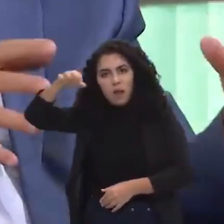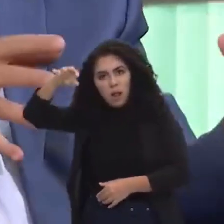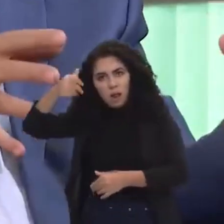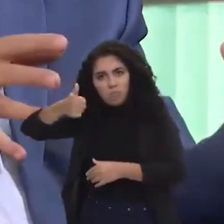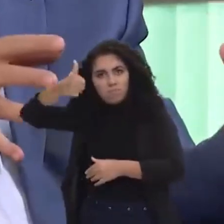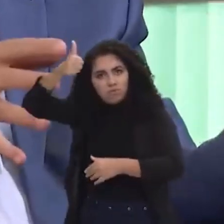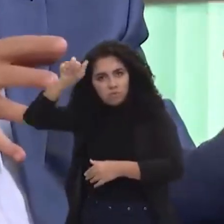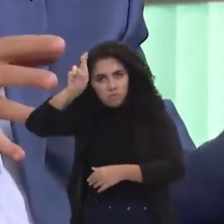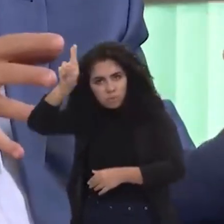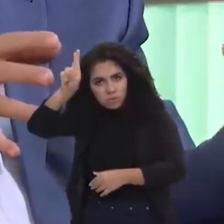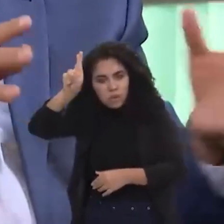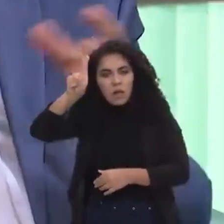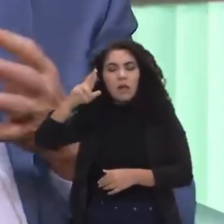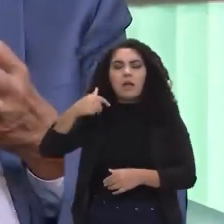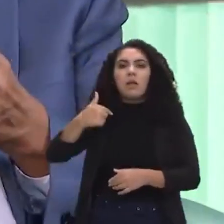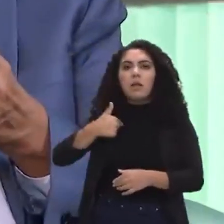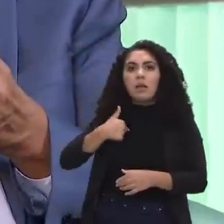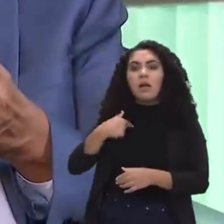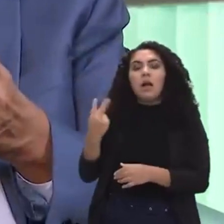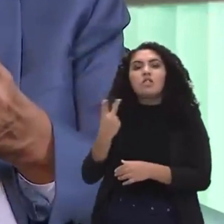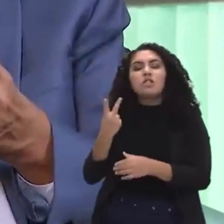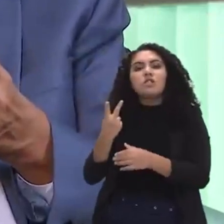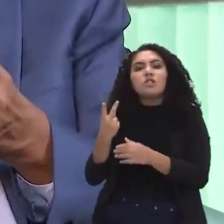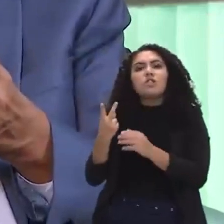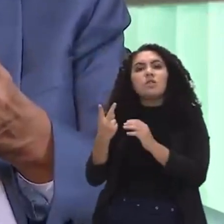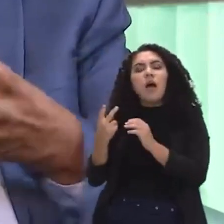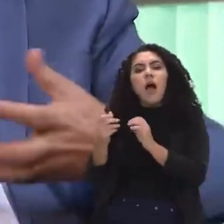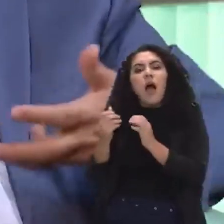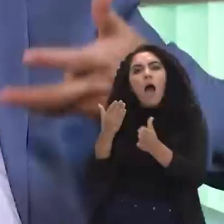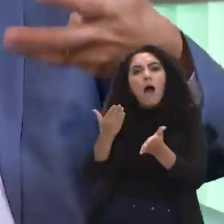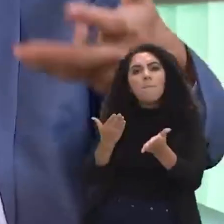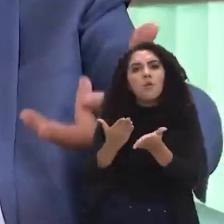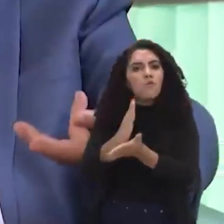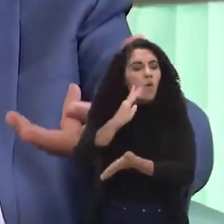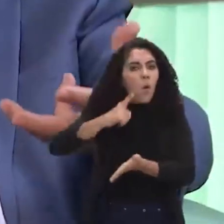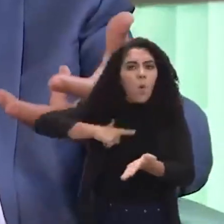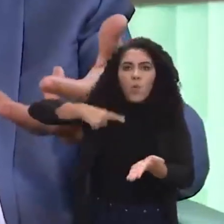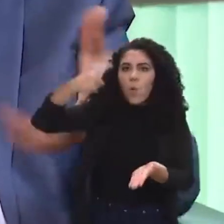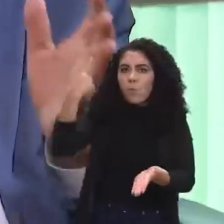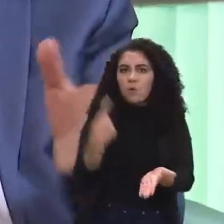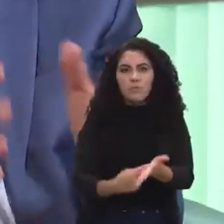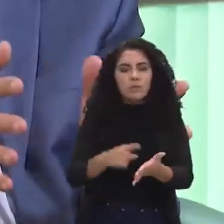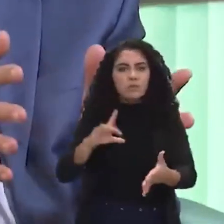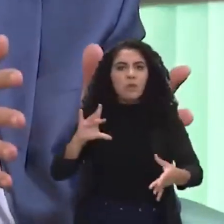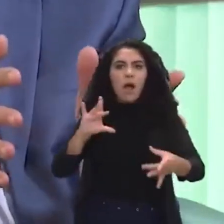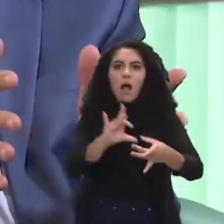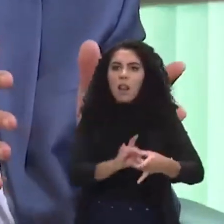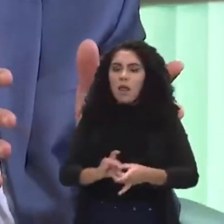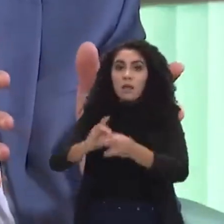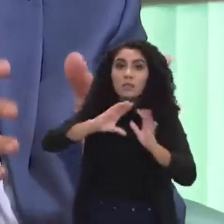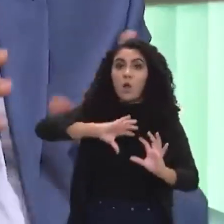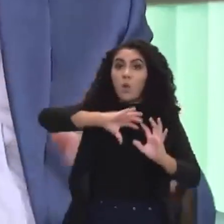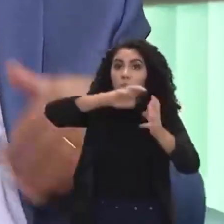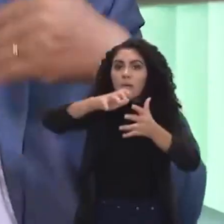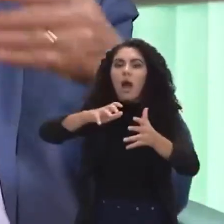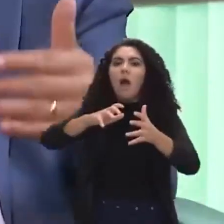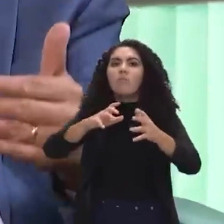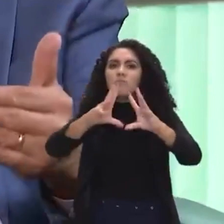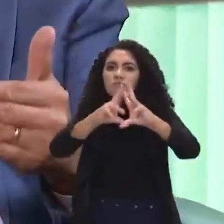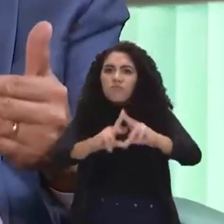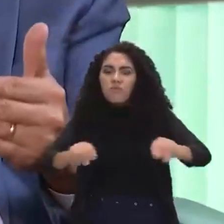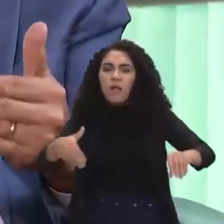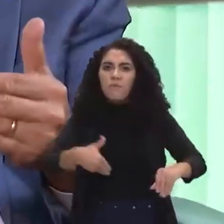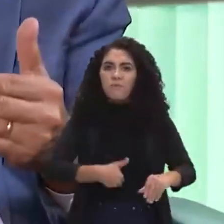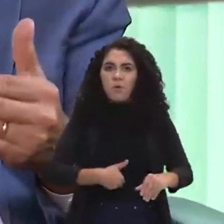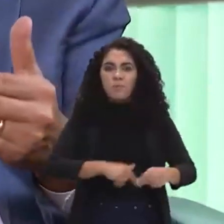áreas do Social nós aprovamos né Total compromisso com aliança Global contra a fome agora foi